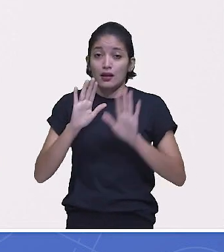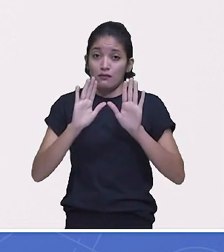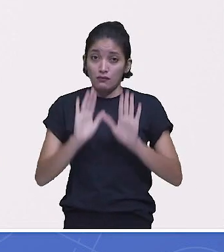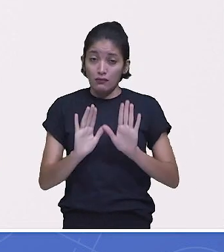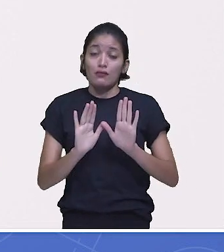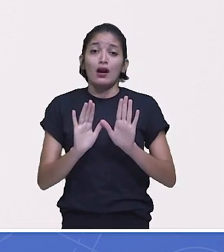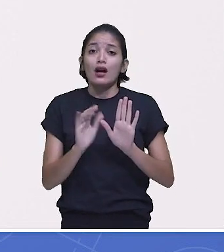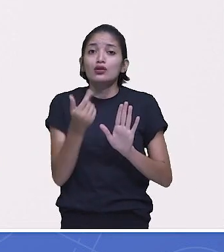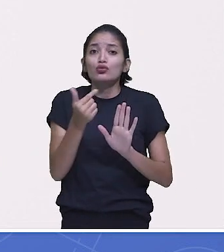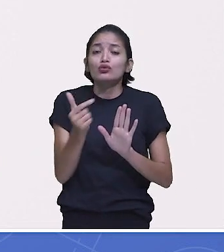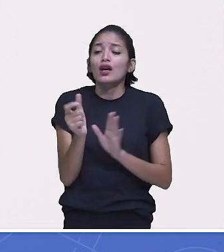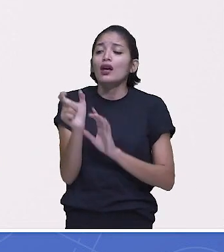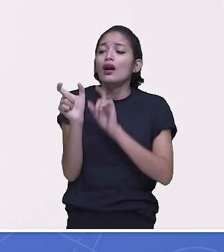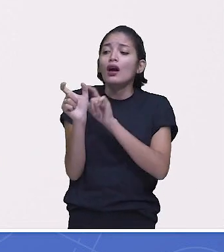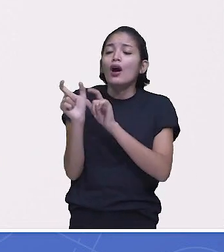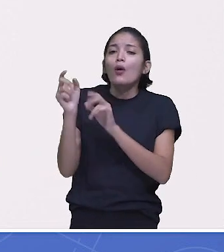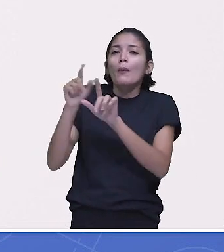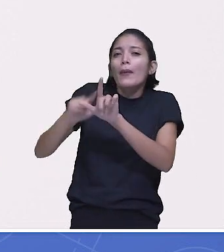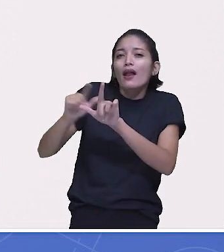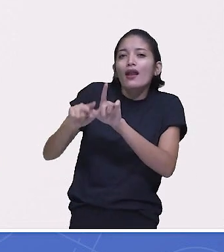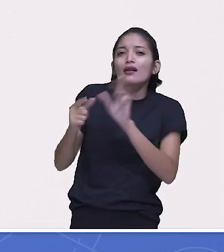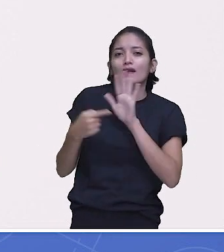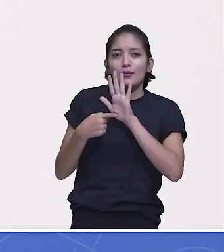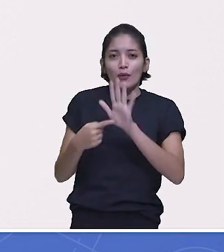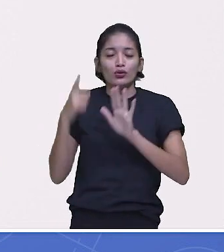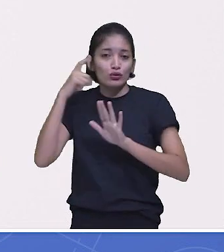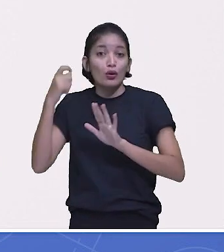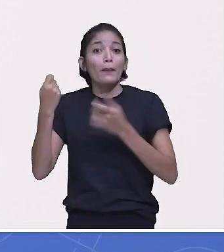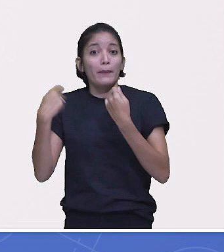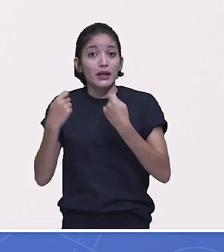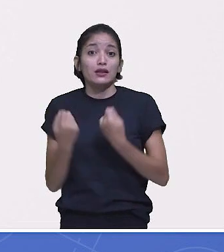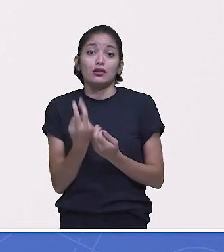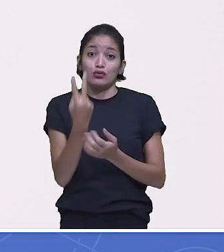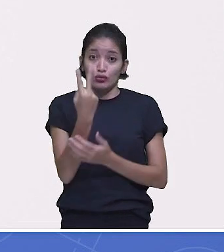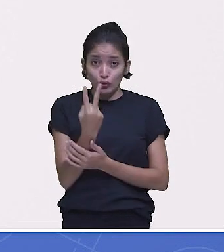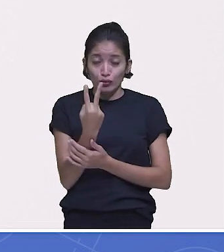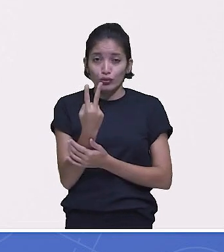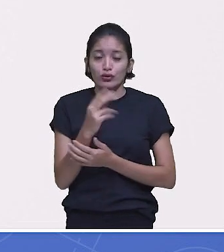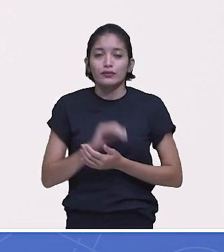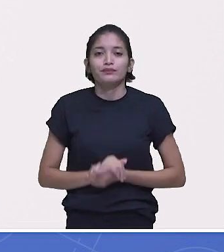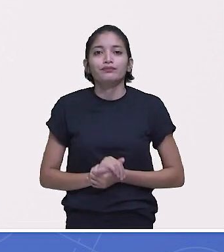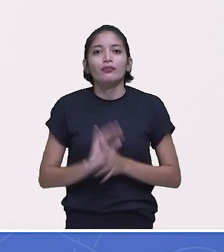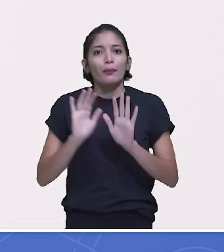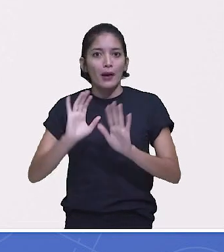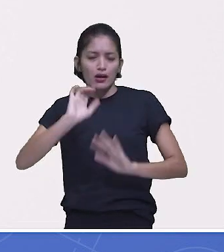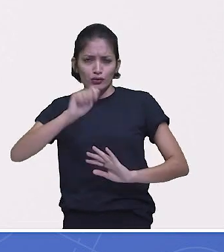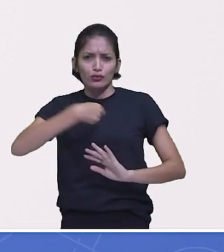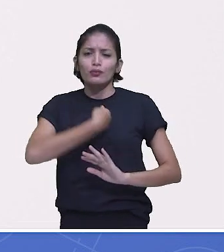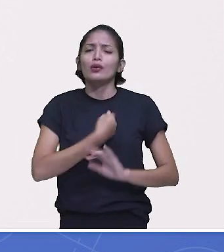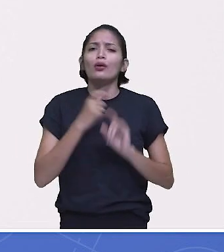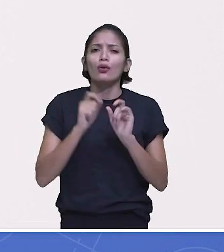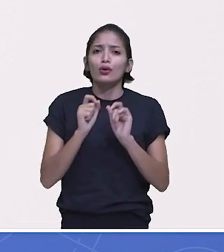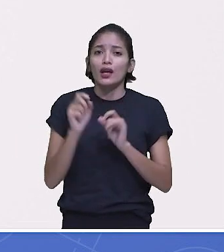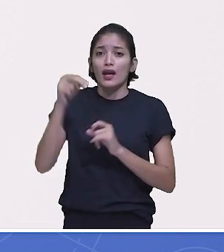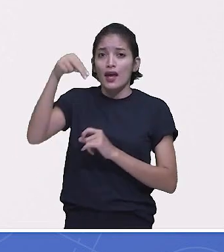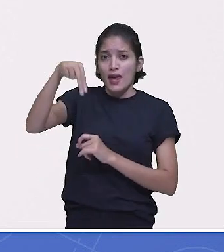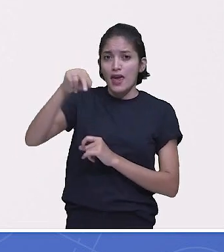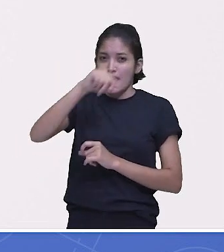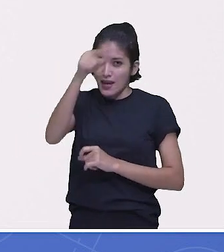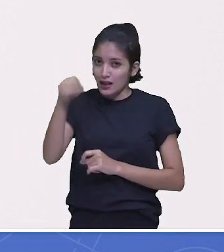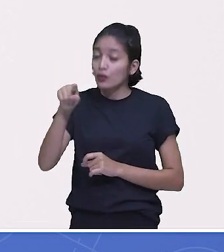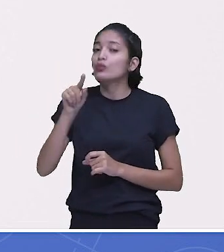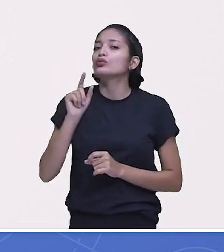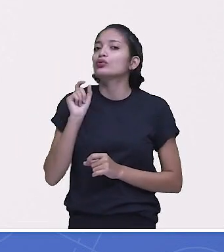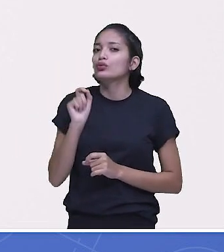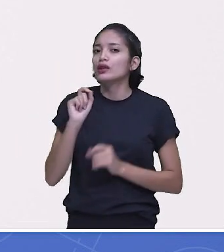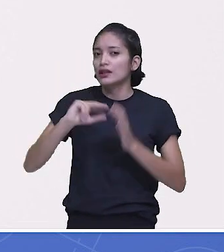temos uma letra que represente esse som. Nós precisamos de duas, o N e o H. Na língua espanhola, não. O N com o tio, ele é uma